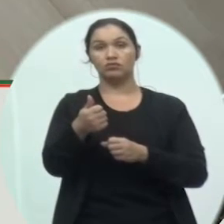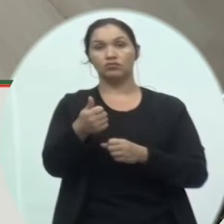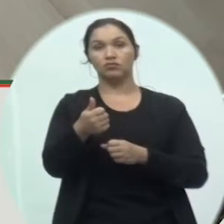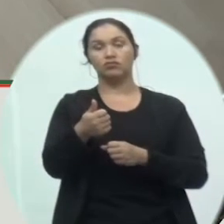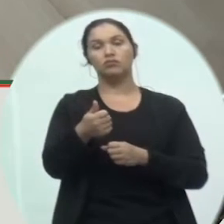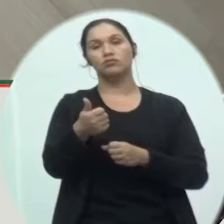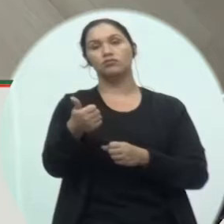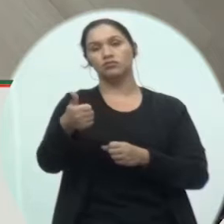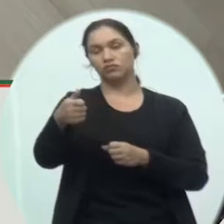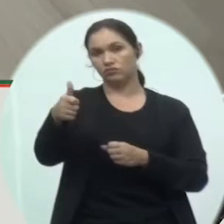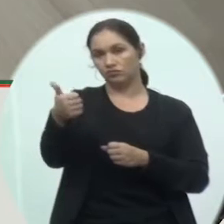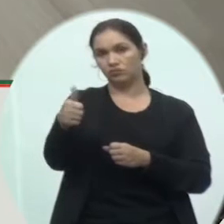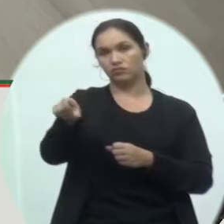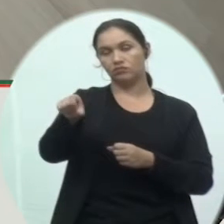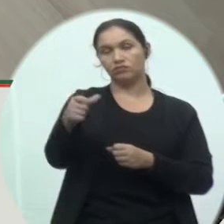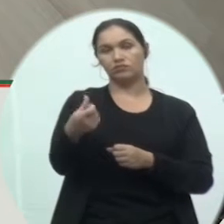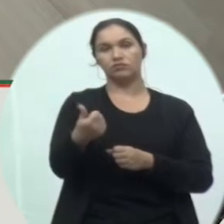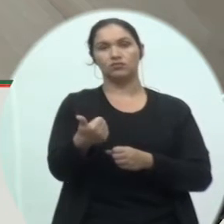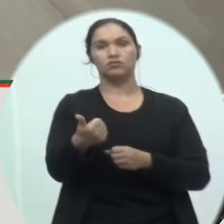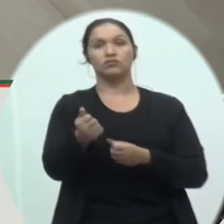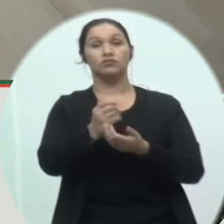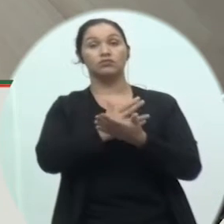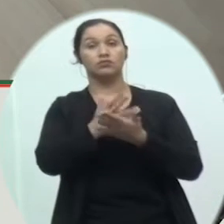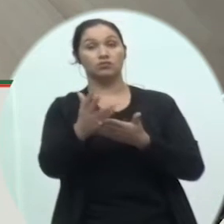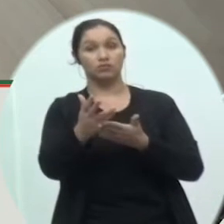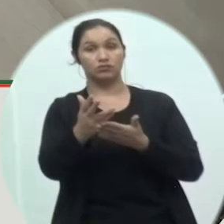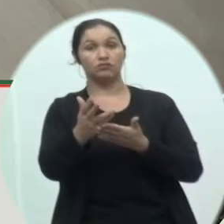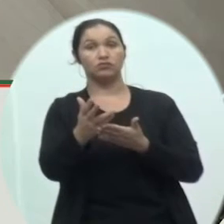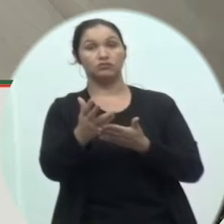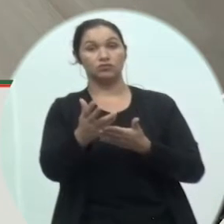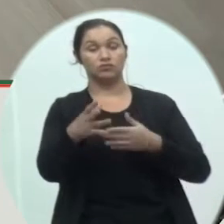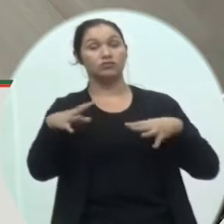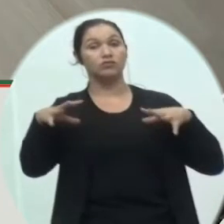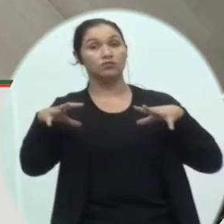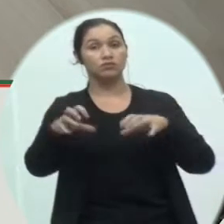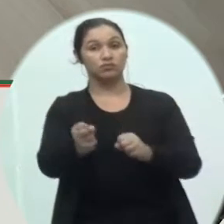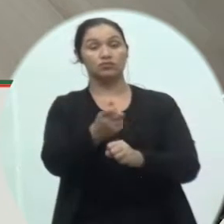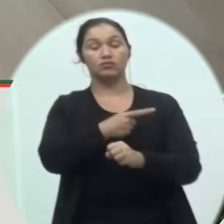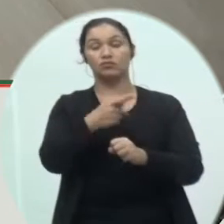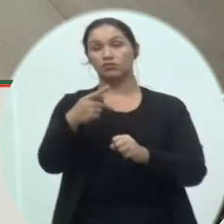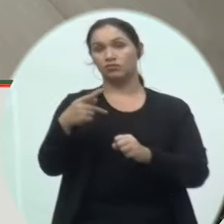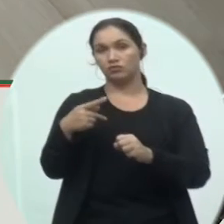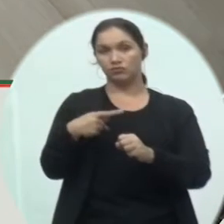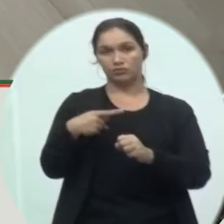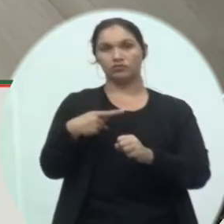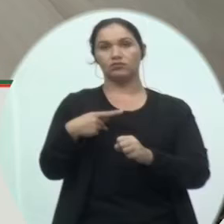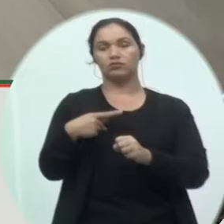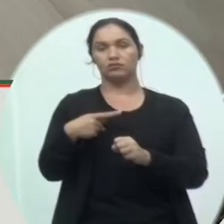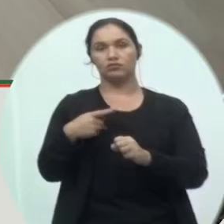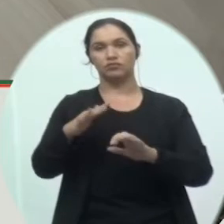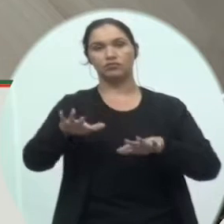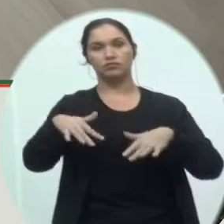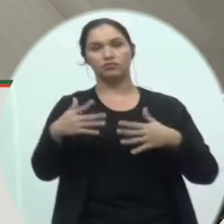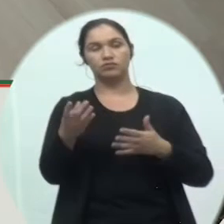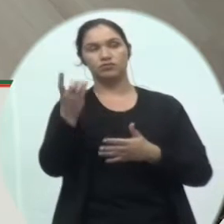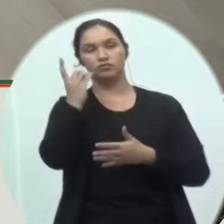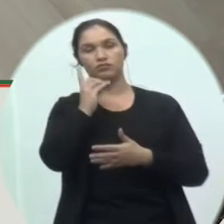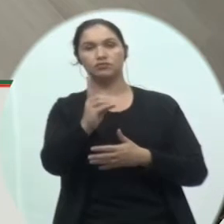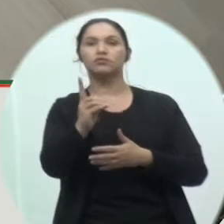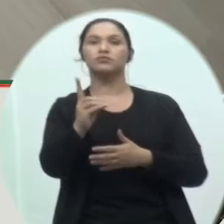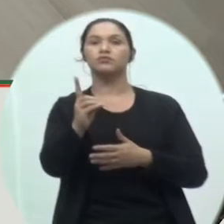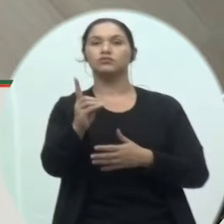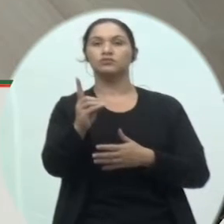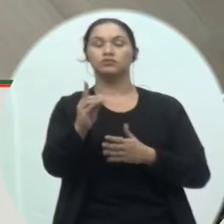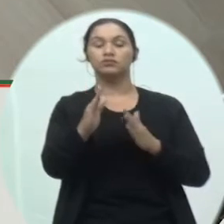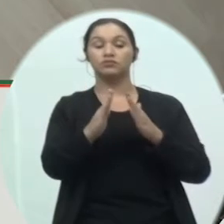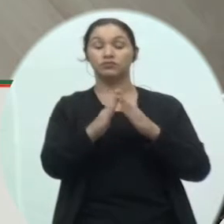missionário reverendo Richard Smith, enviado pela Missão Presbiteriana Brasil Central. Desde essa data, a congregação